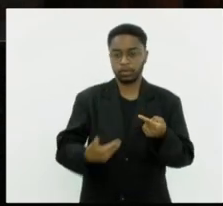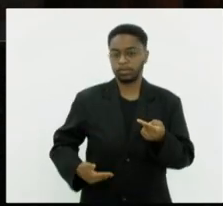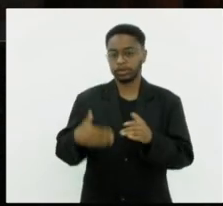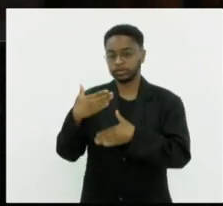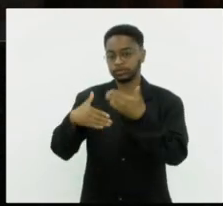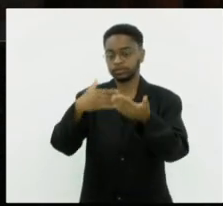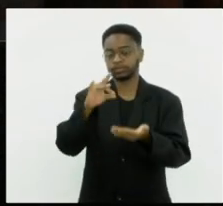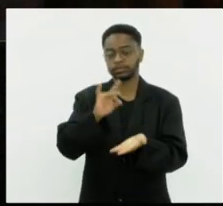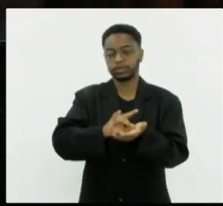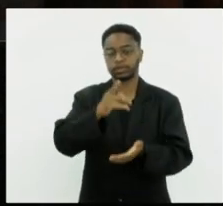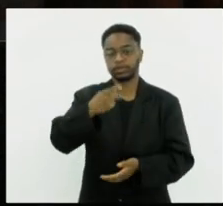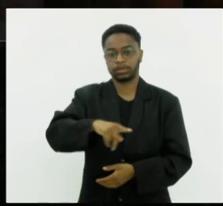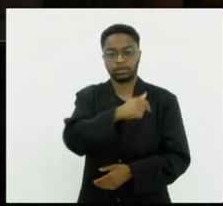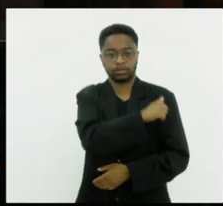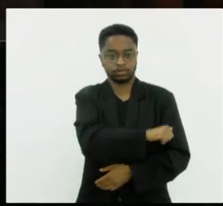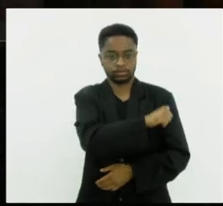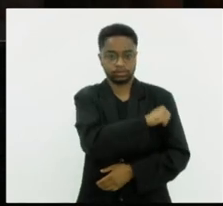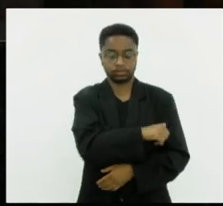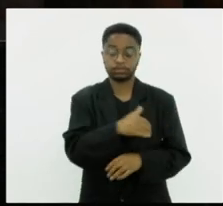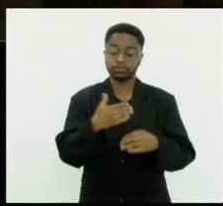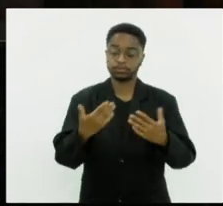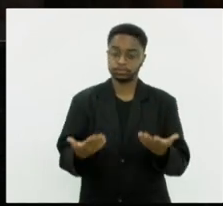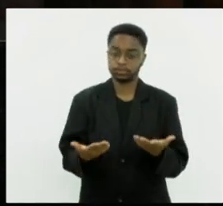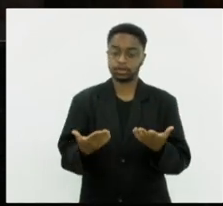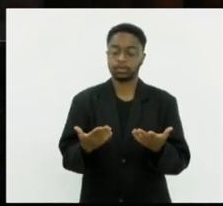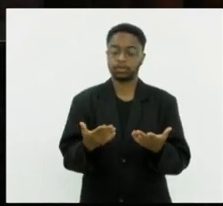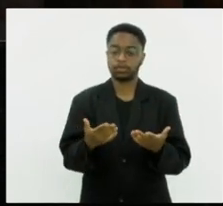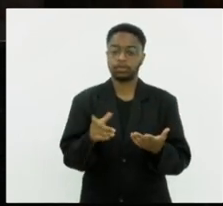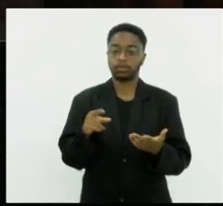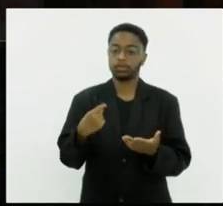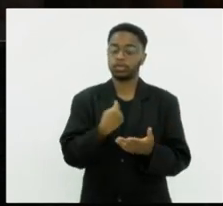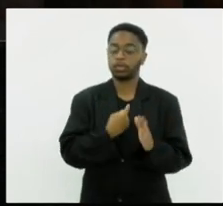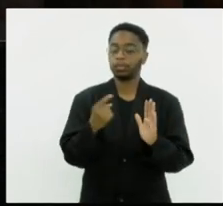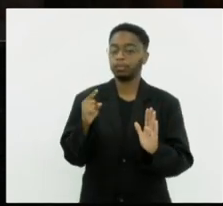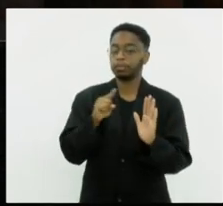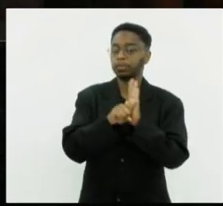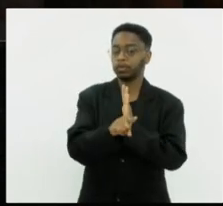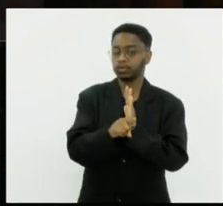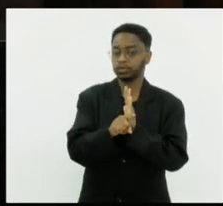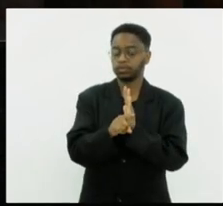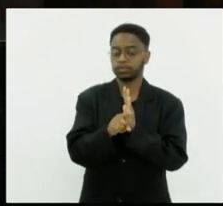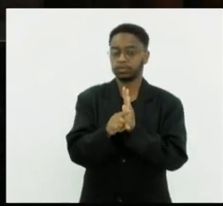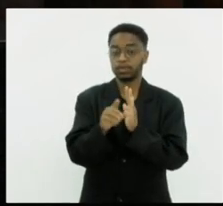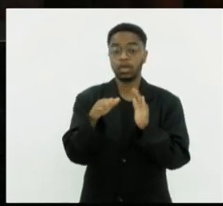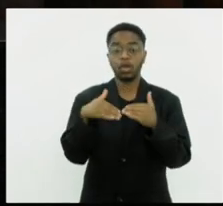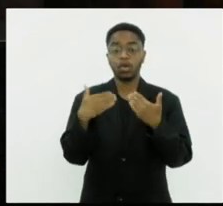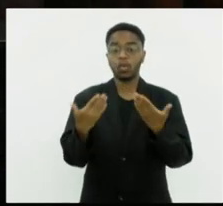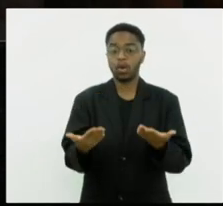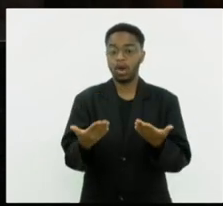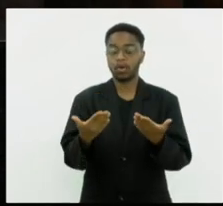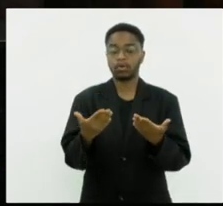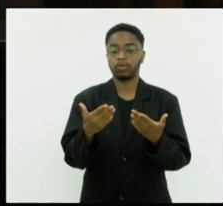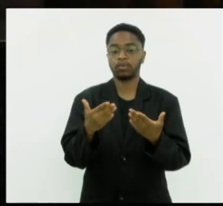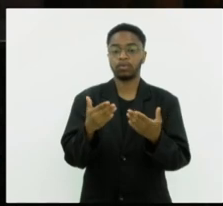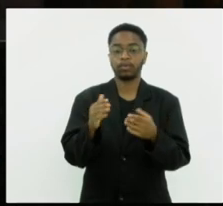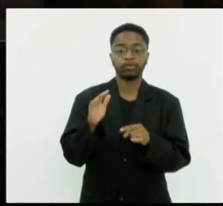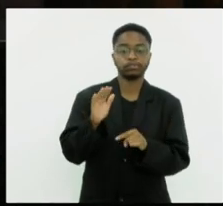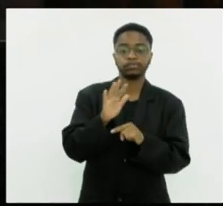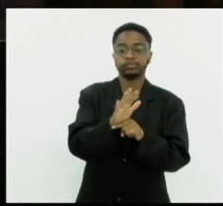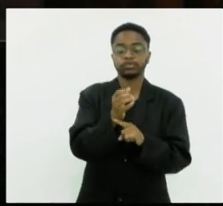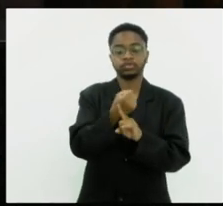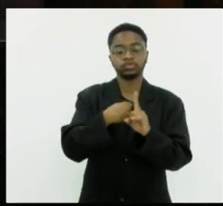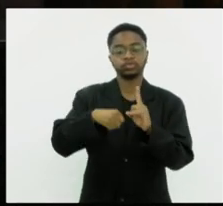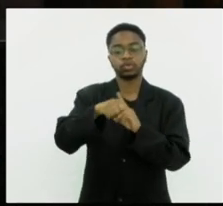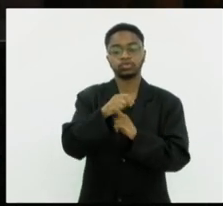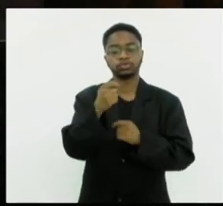no estado do Rio de Janeiro. Diante disso, fazemos a pergunta: quais são os benefícios